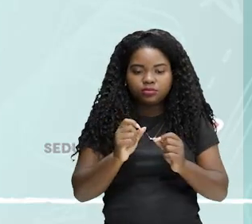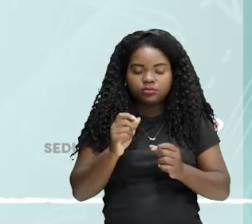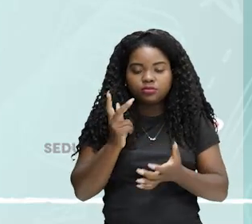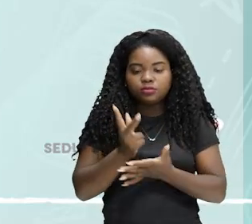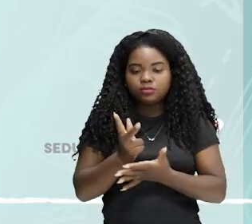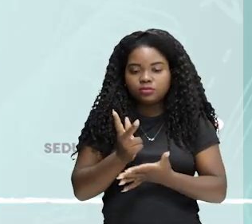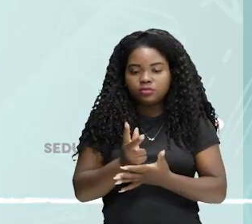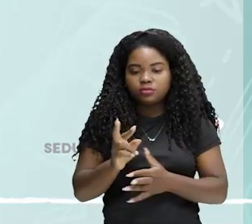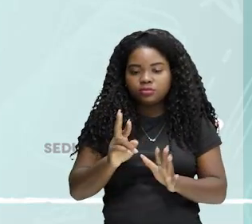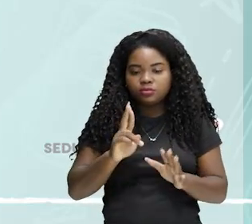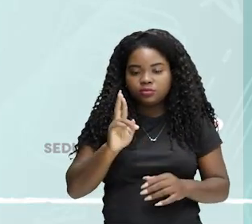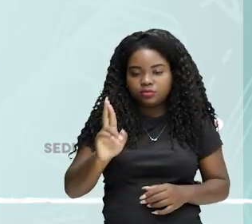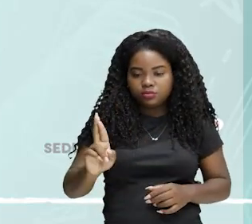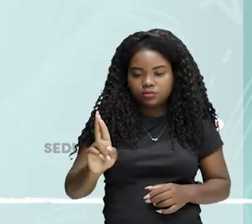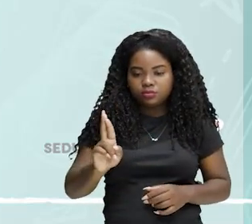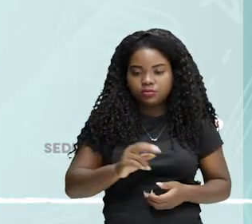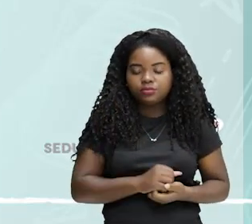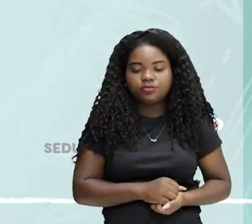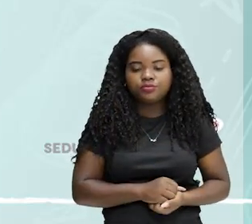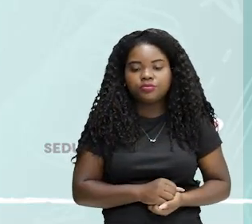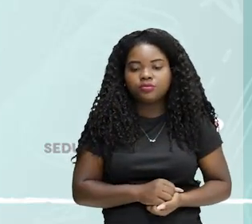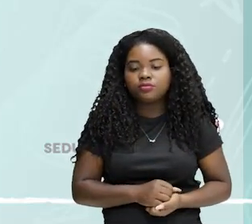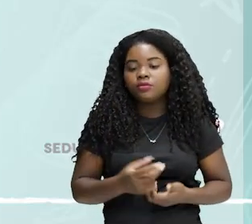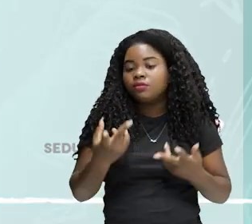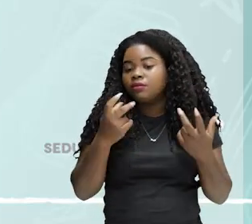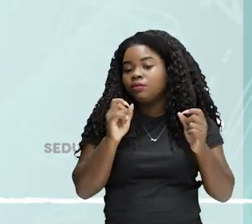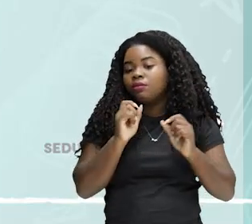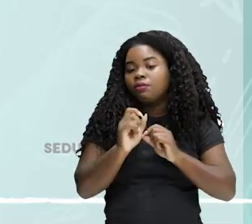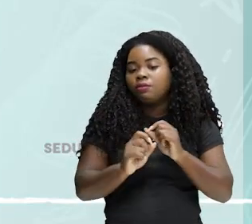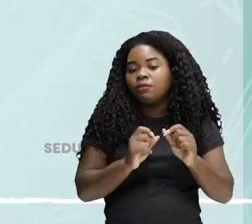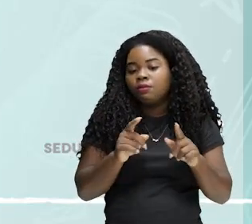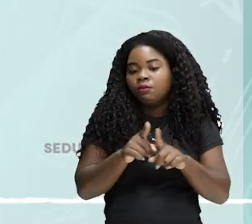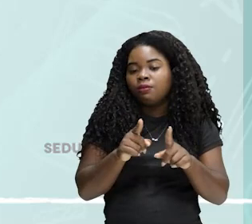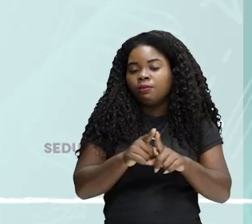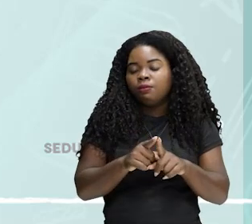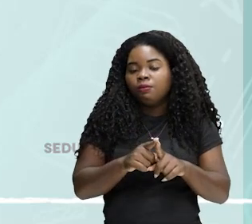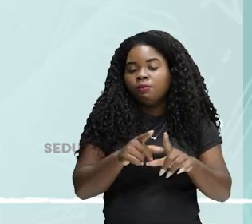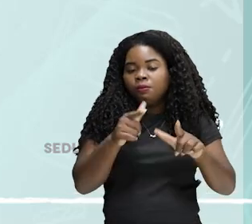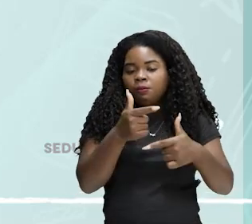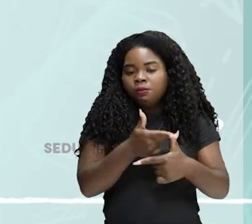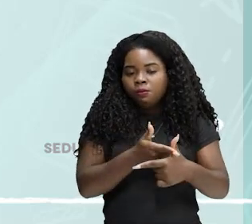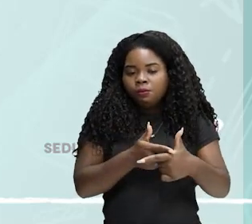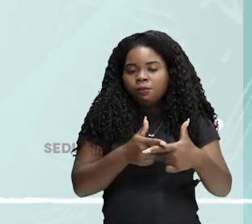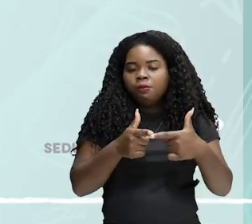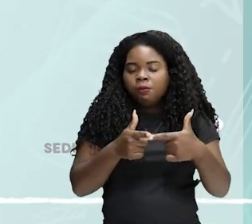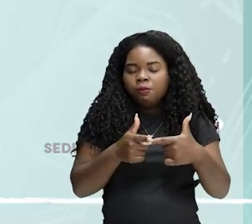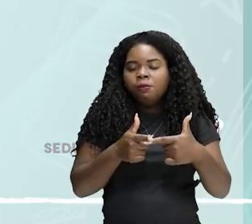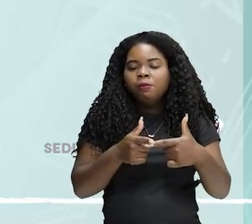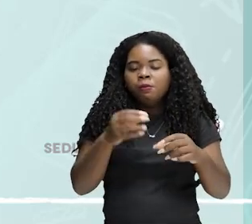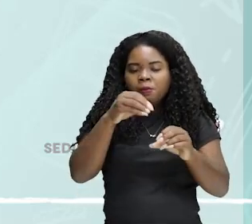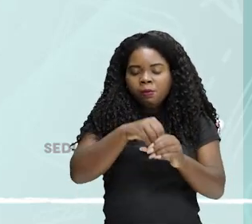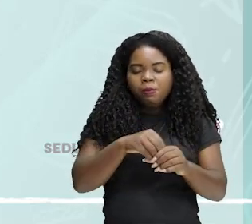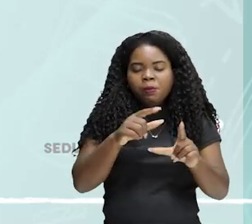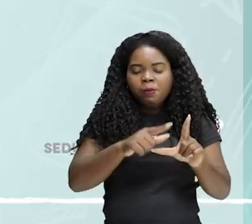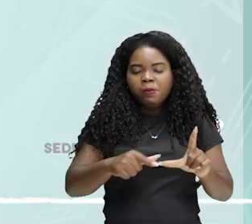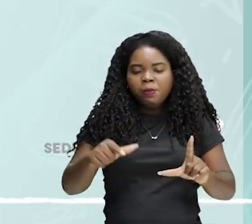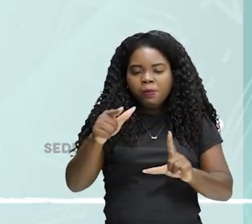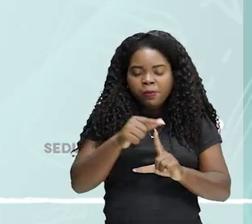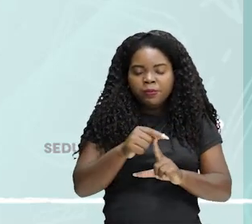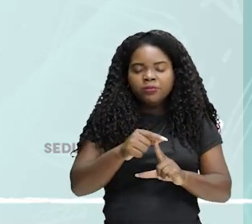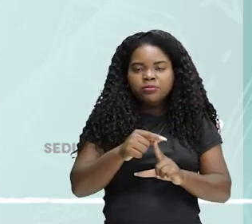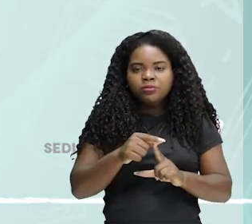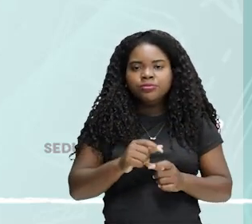Foi informado isso na questão. E perceba também que eu tenho uma divisão dentro de um log. Uma